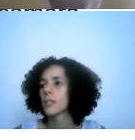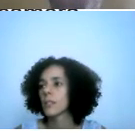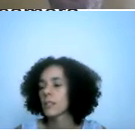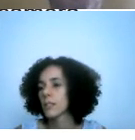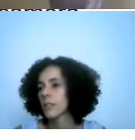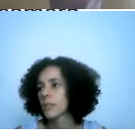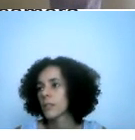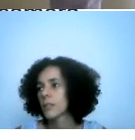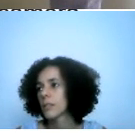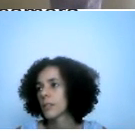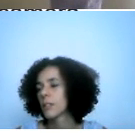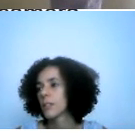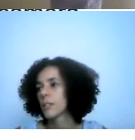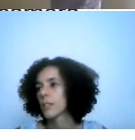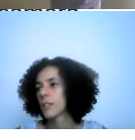o livro está